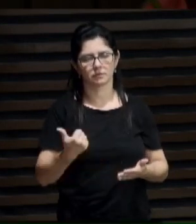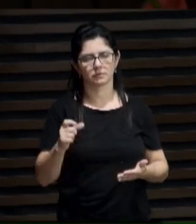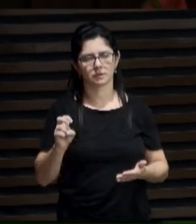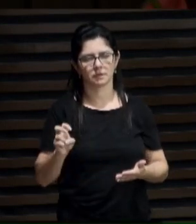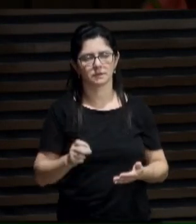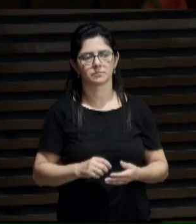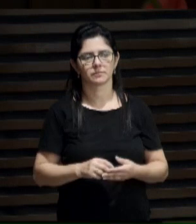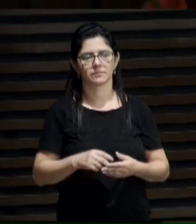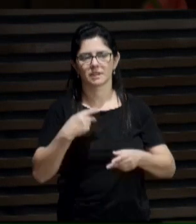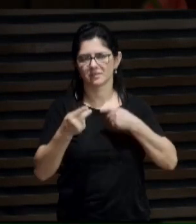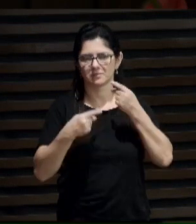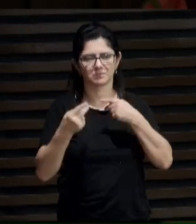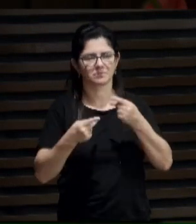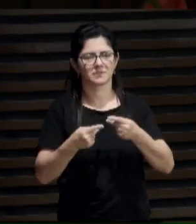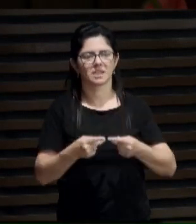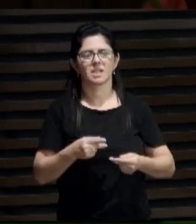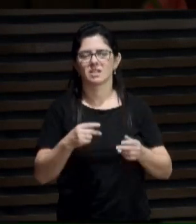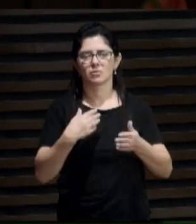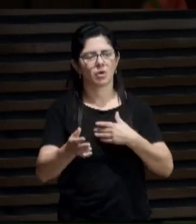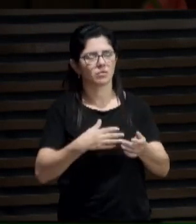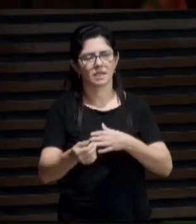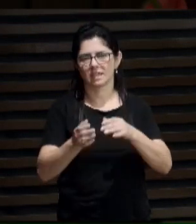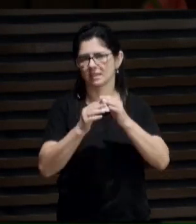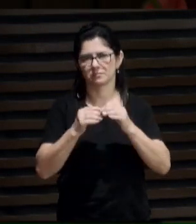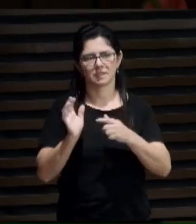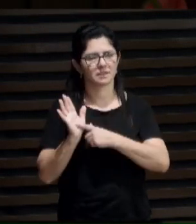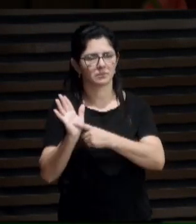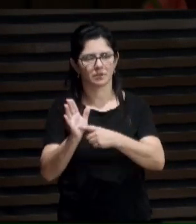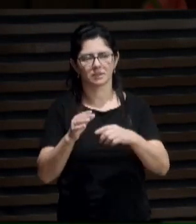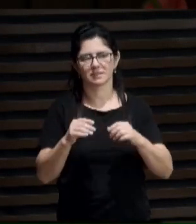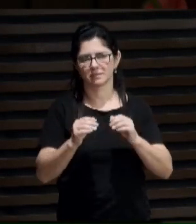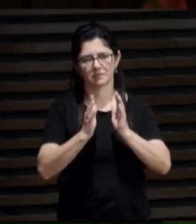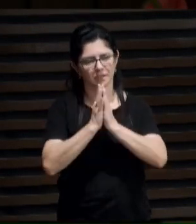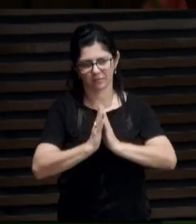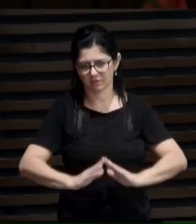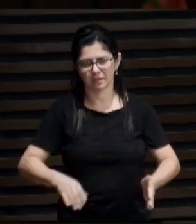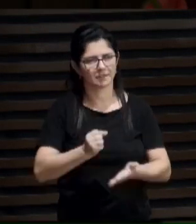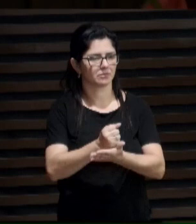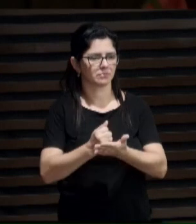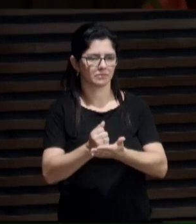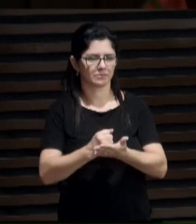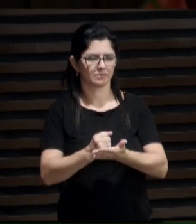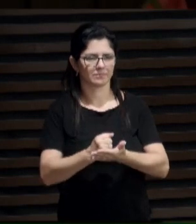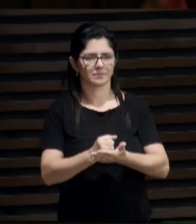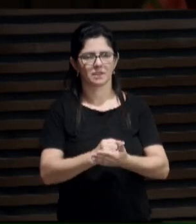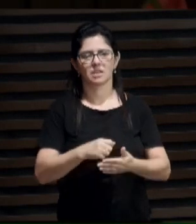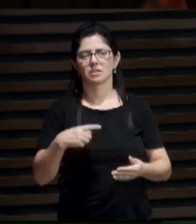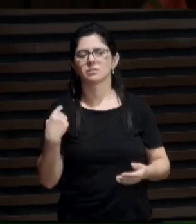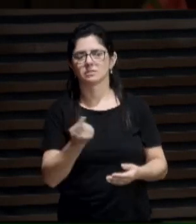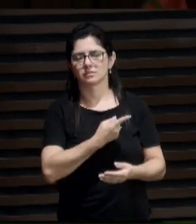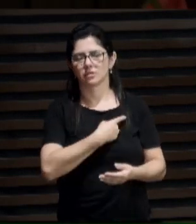Qualquer expressão de adoração que não for fundamentada no Evangelho de nosso Senhor Jesus